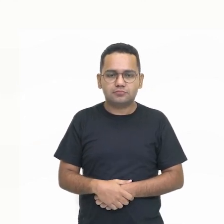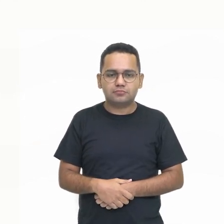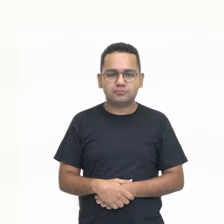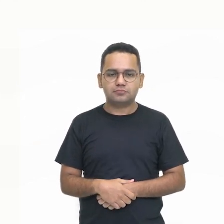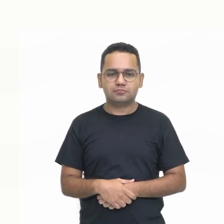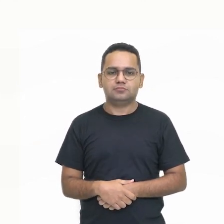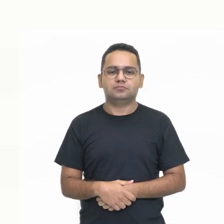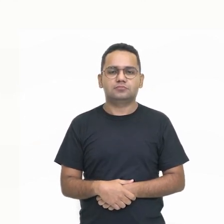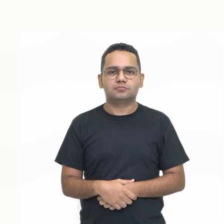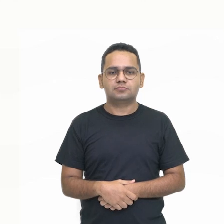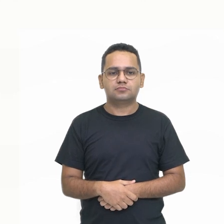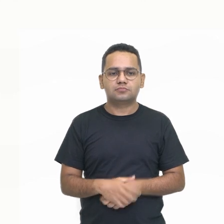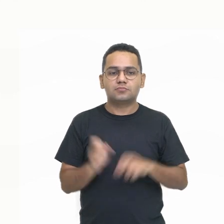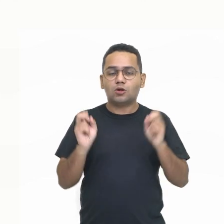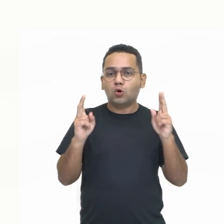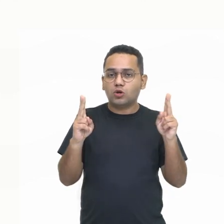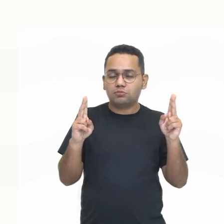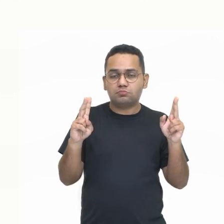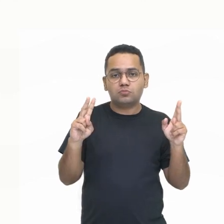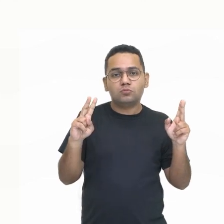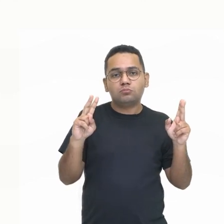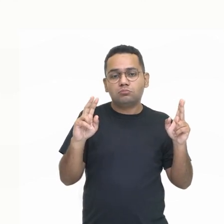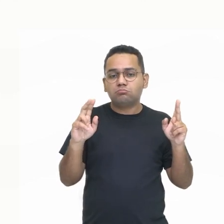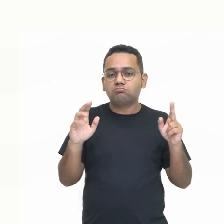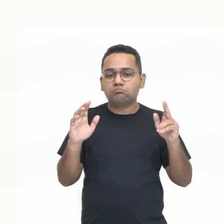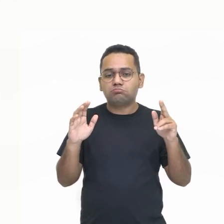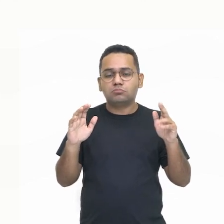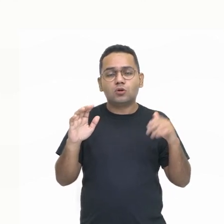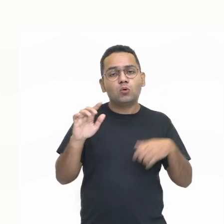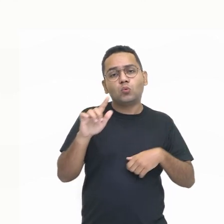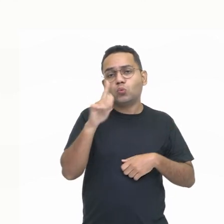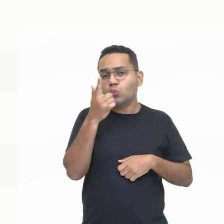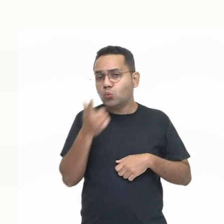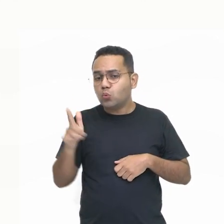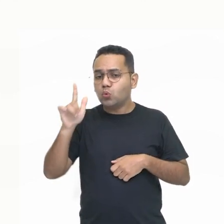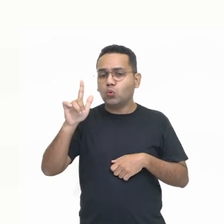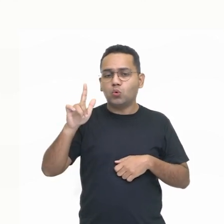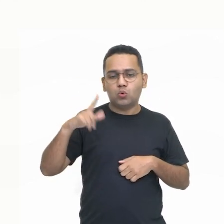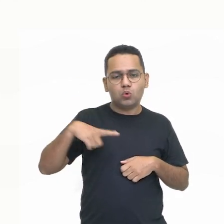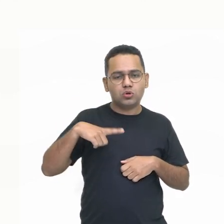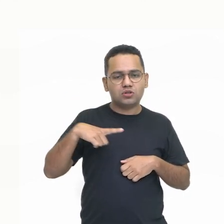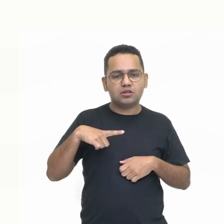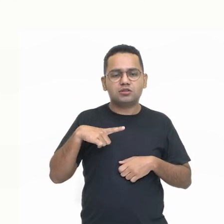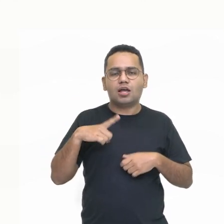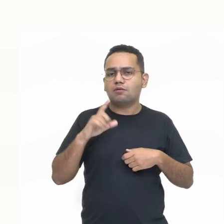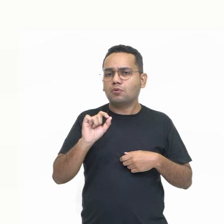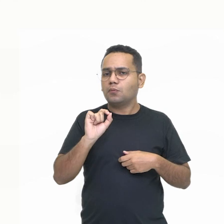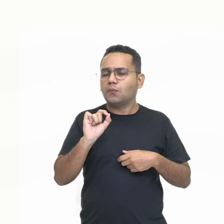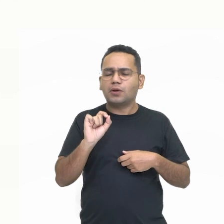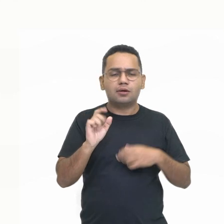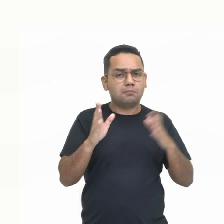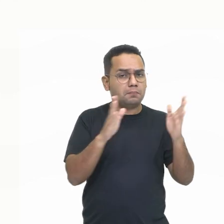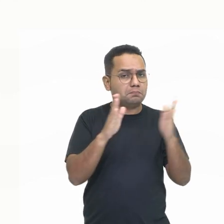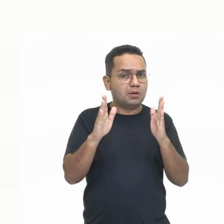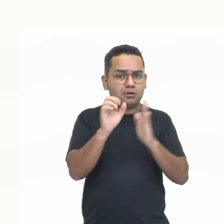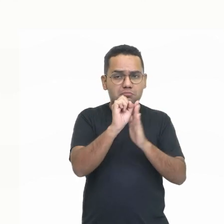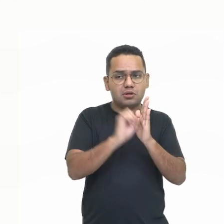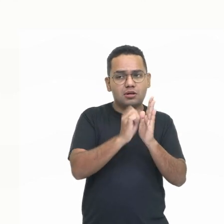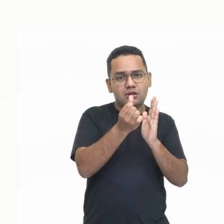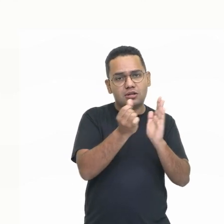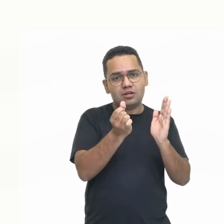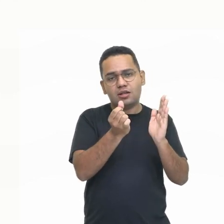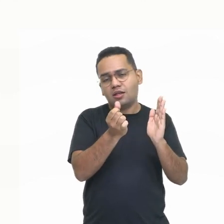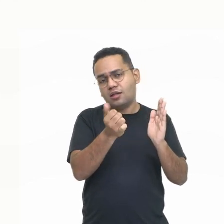né, desse ciclo econômico ali a partir do século, entre os séculos XVI e XVII, né, que você vai